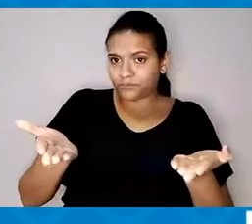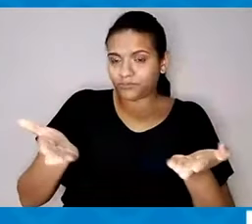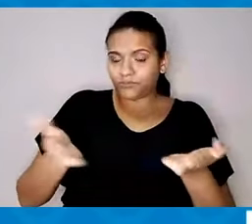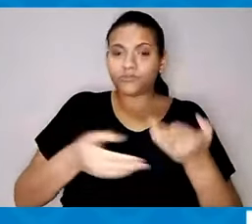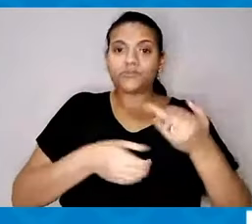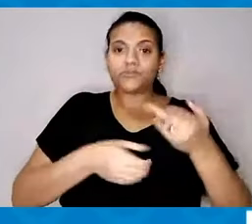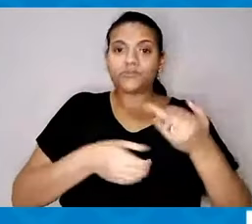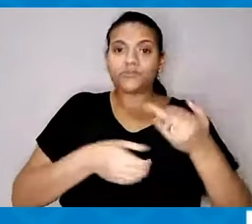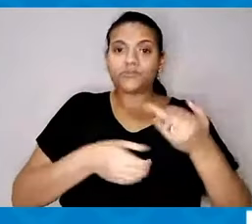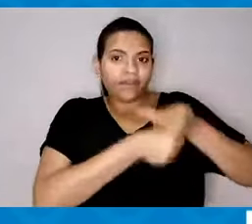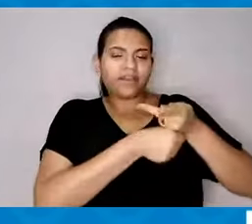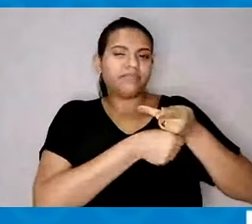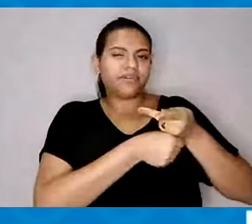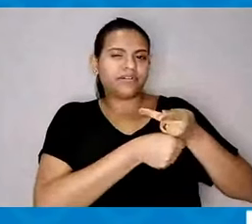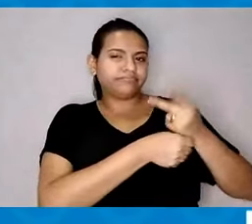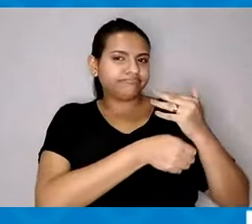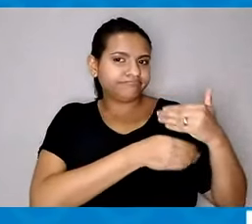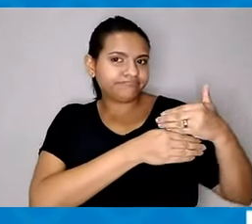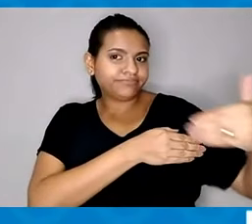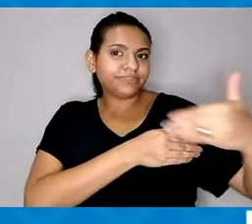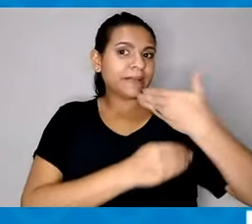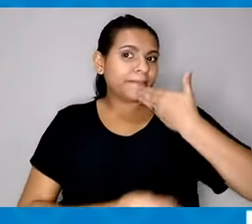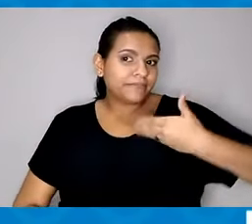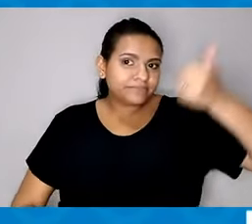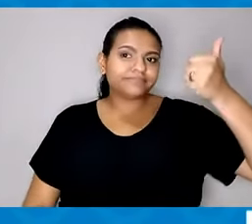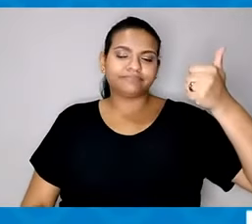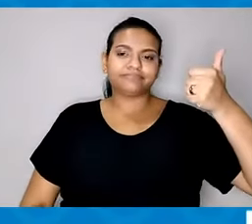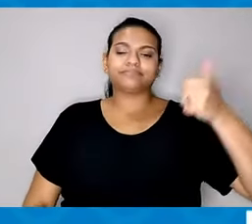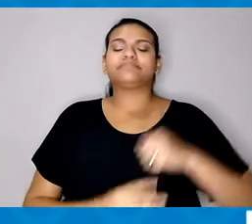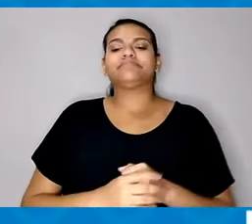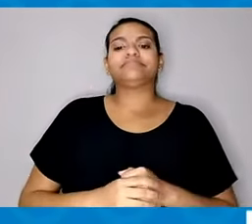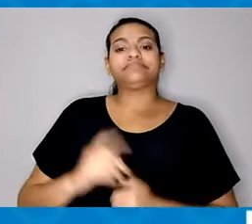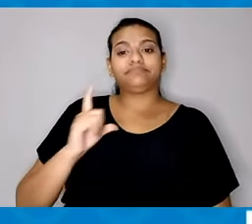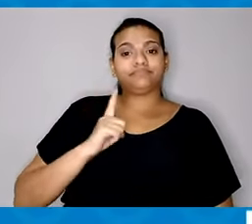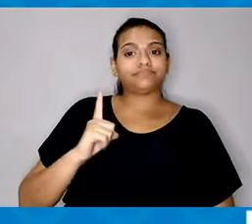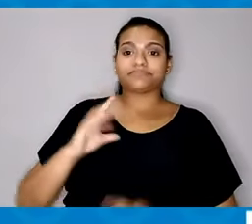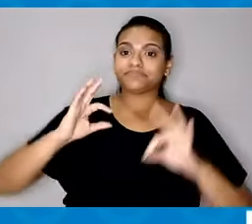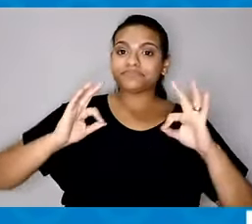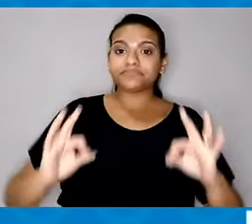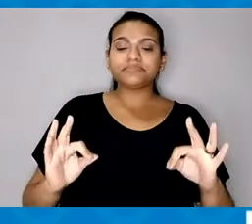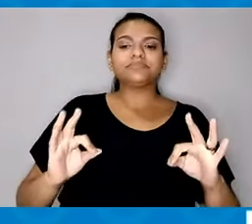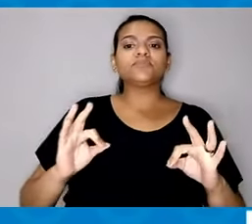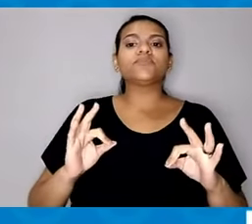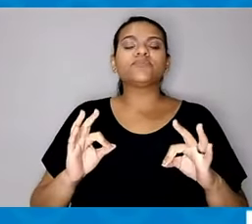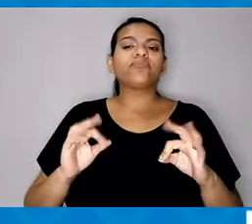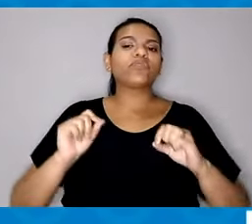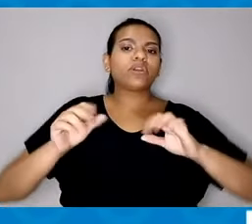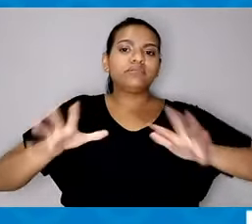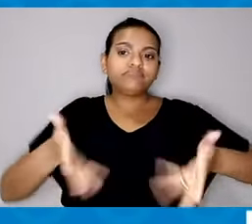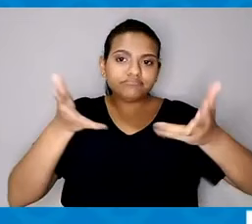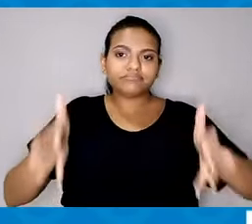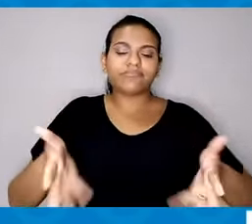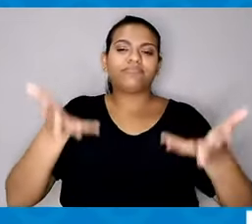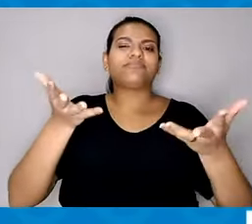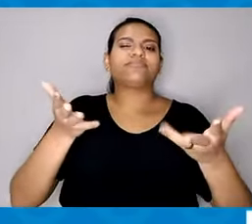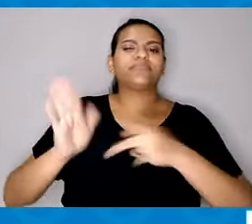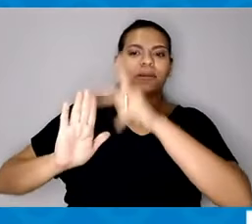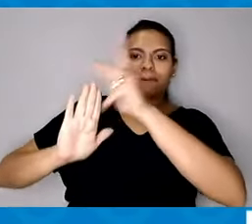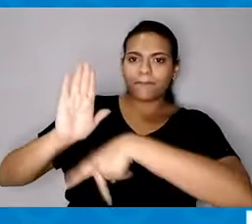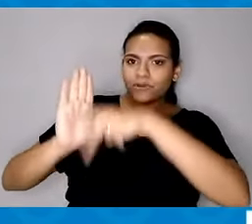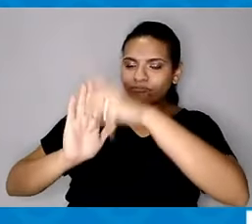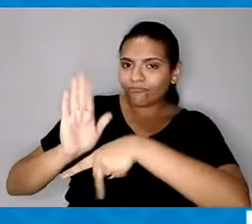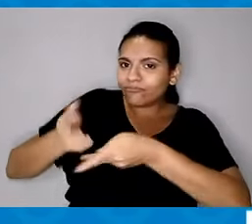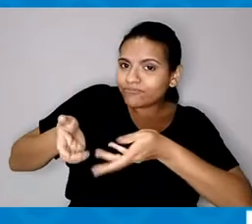globalmente, ele tem essa premissa exatamente de estimular, né, o aprendizado por projeto